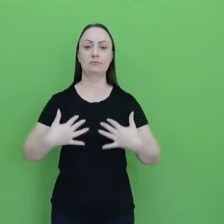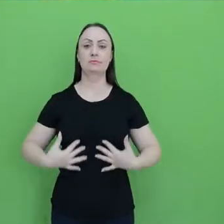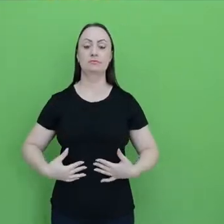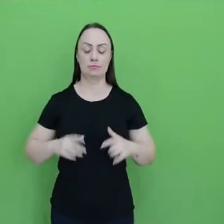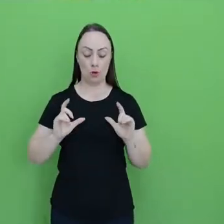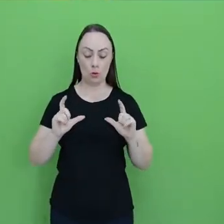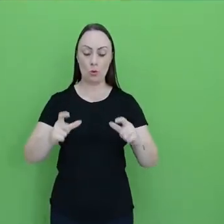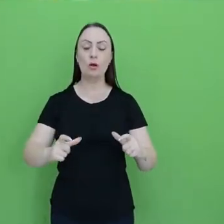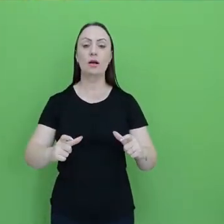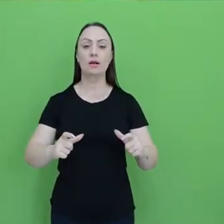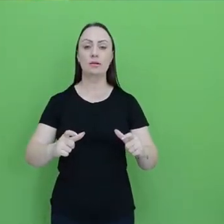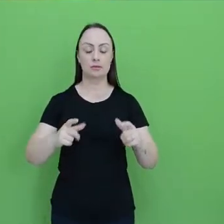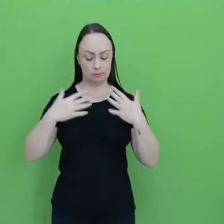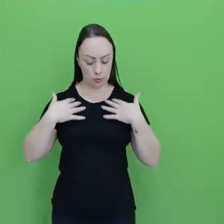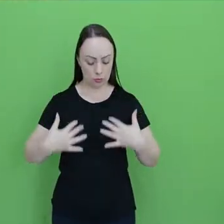Corpo-lugar.